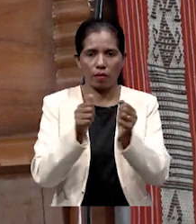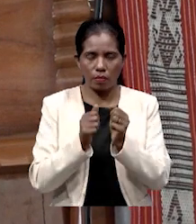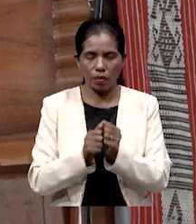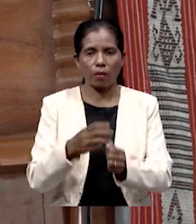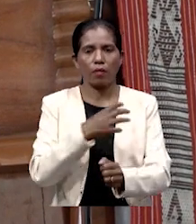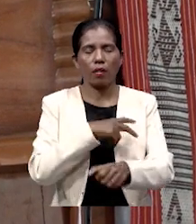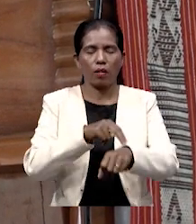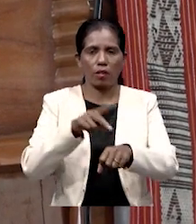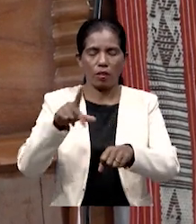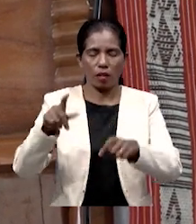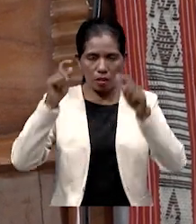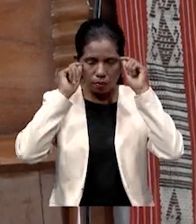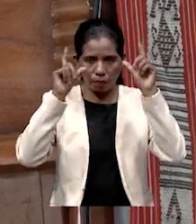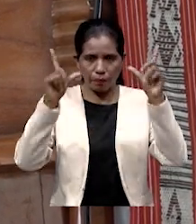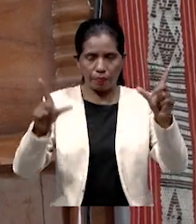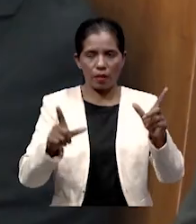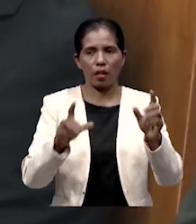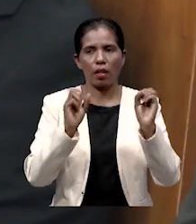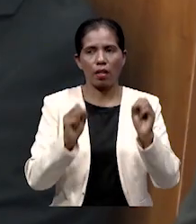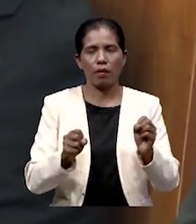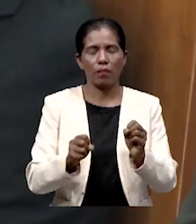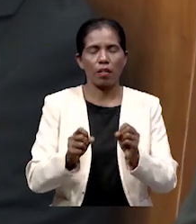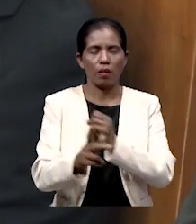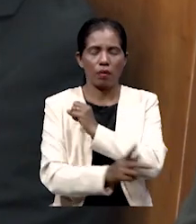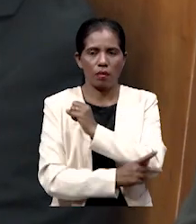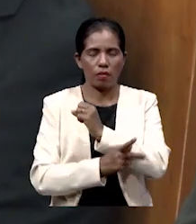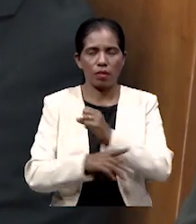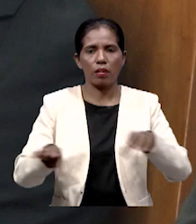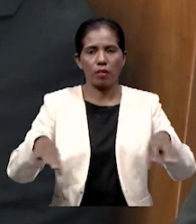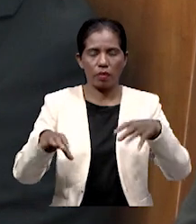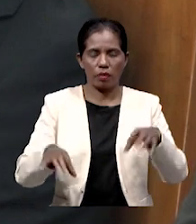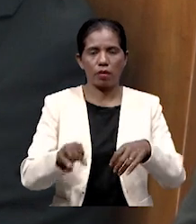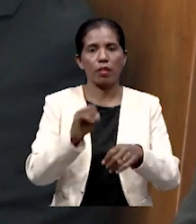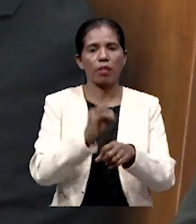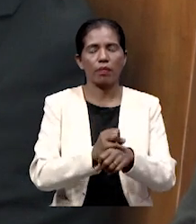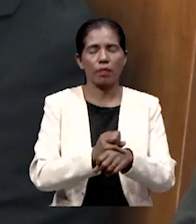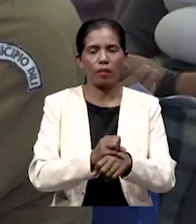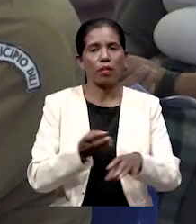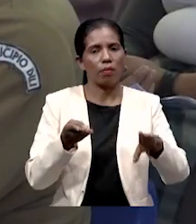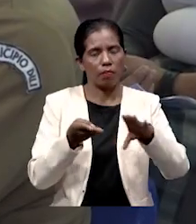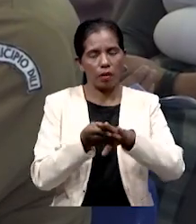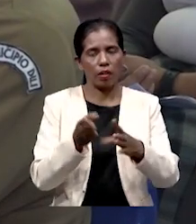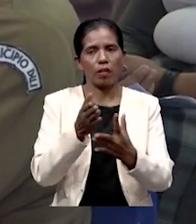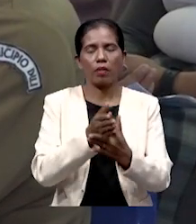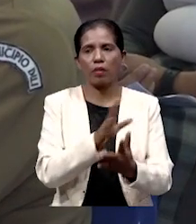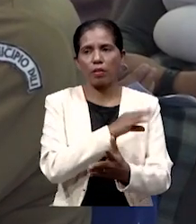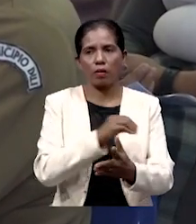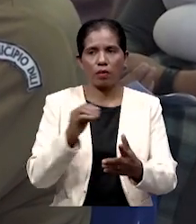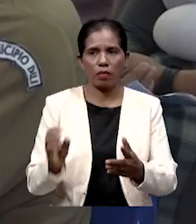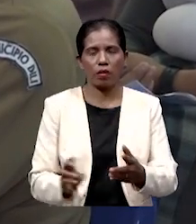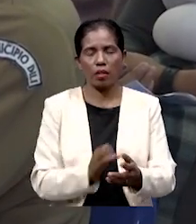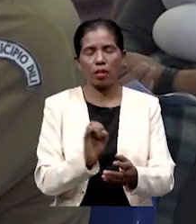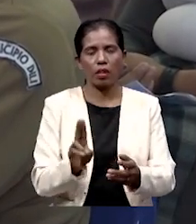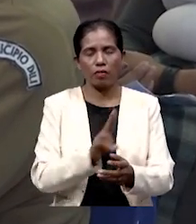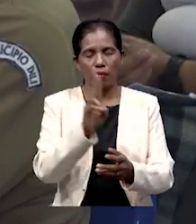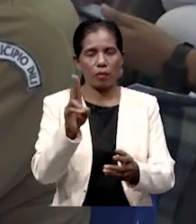Polícia Nacional Timor-Leste, Promoção Anticorrupção, Serviço Imigração, Banco Central, na Unidade de Informação